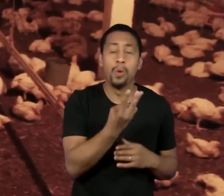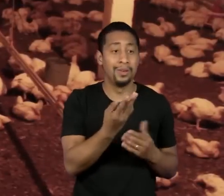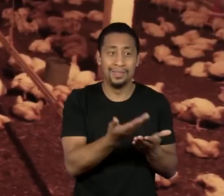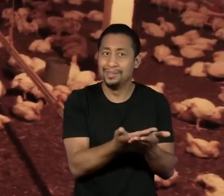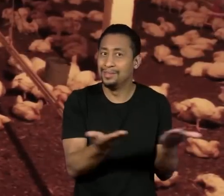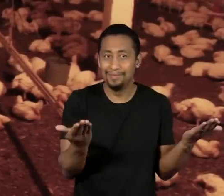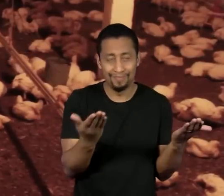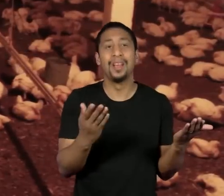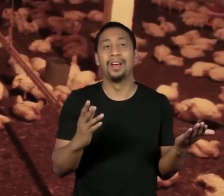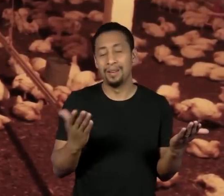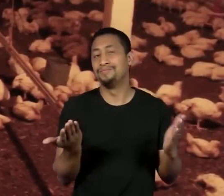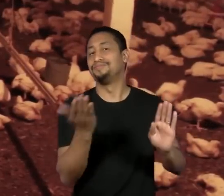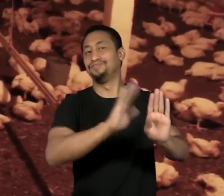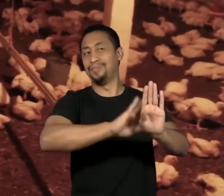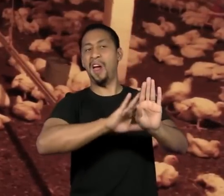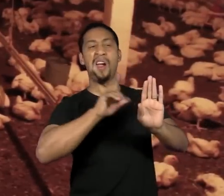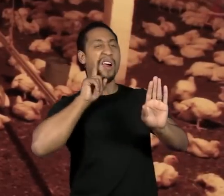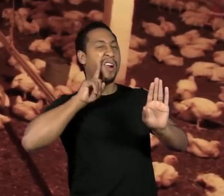exploração.